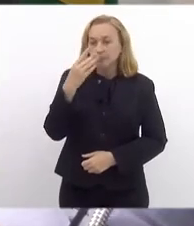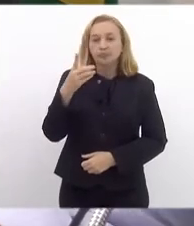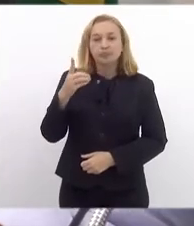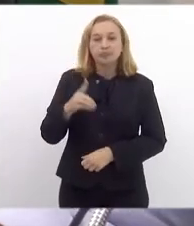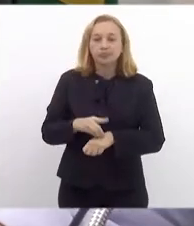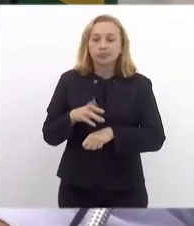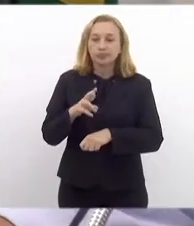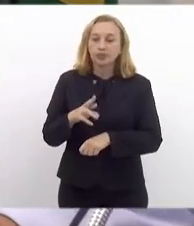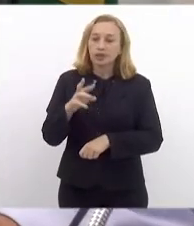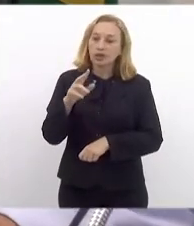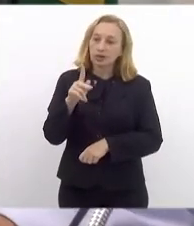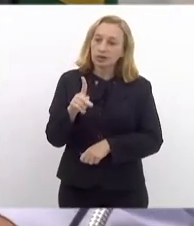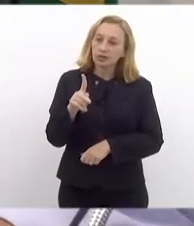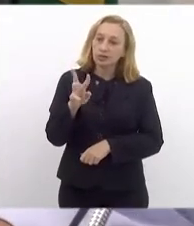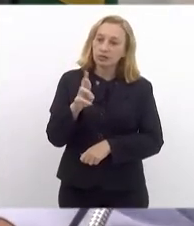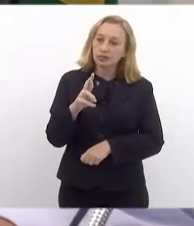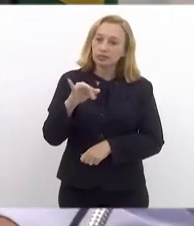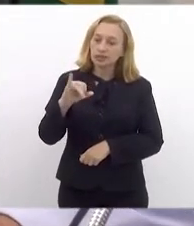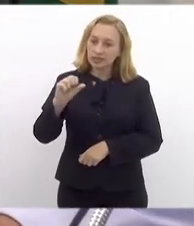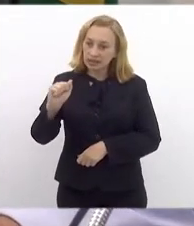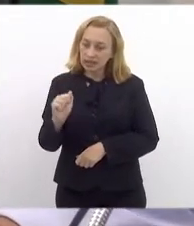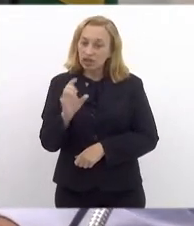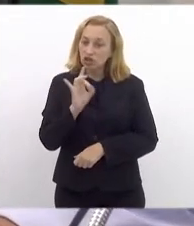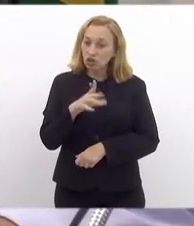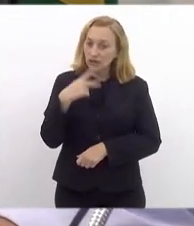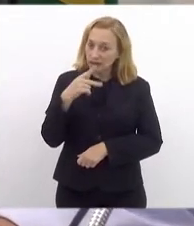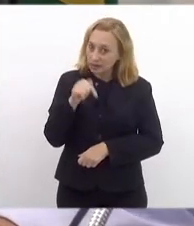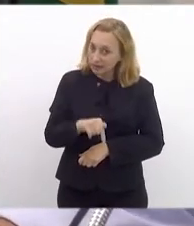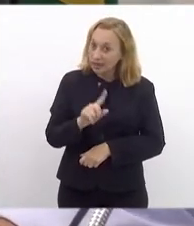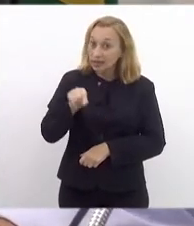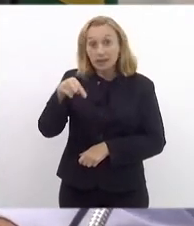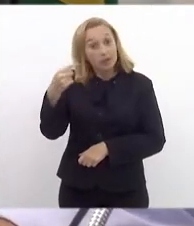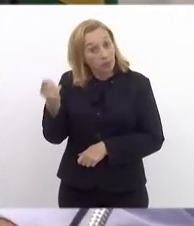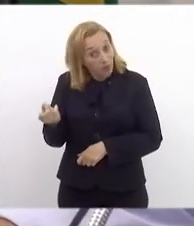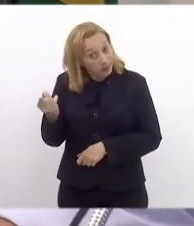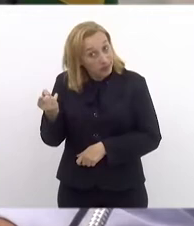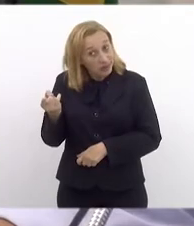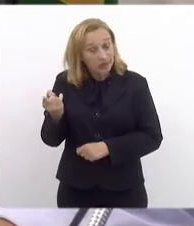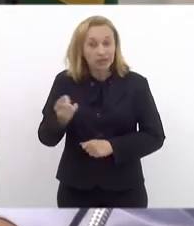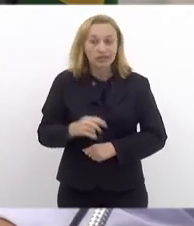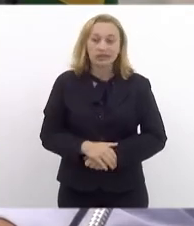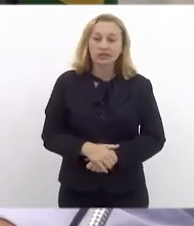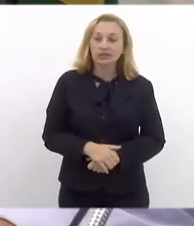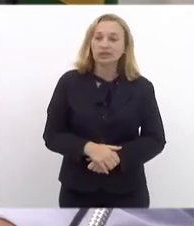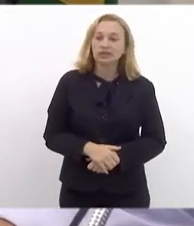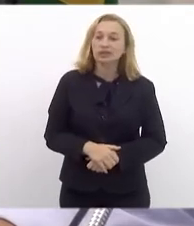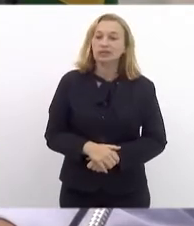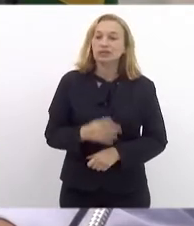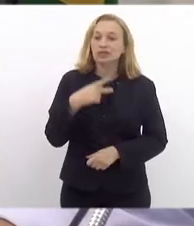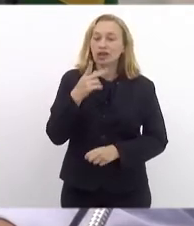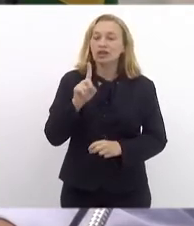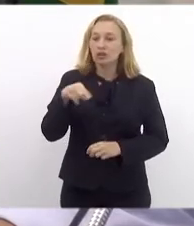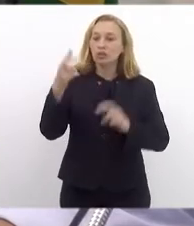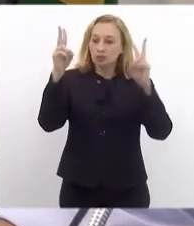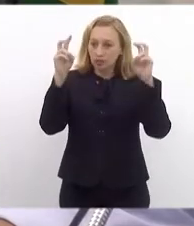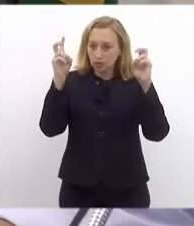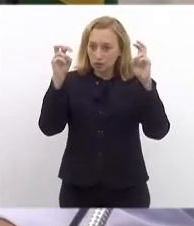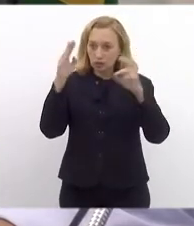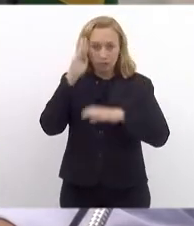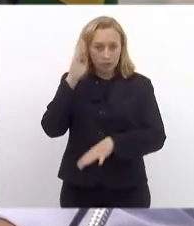Priscila é só comentando aqui que depois vou passar aqui por uma questão de